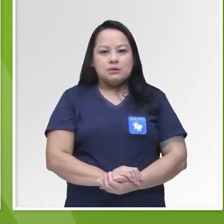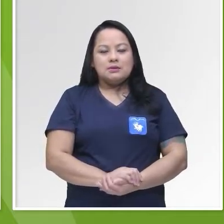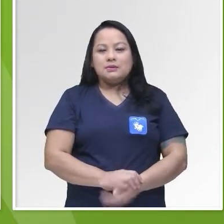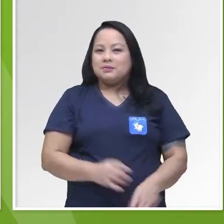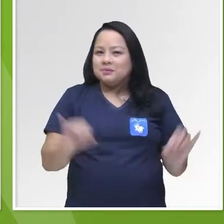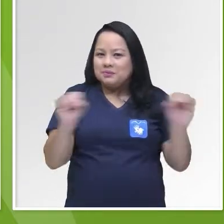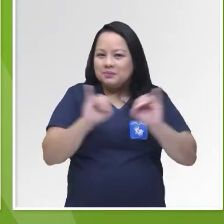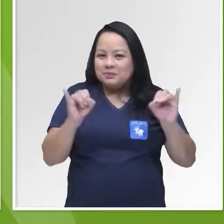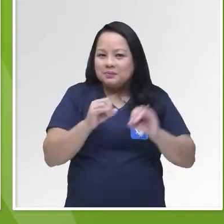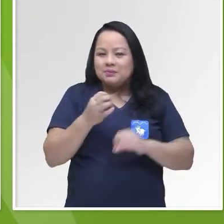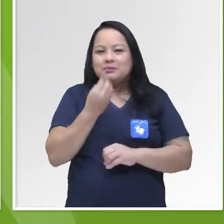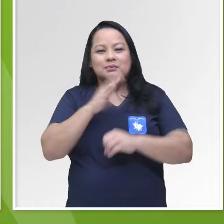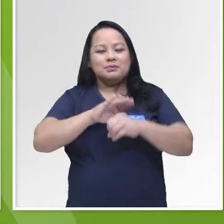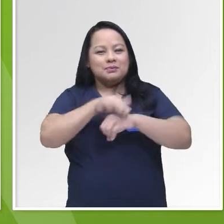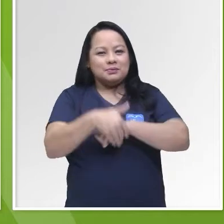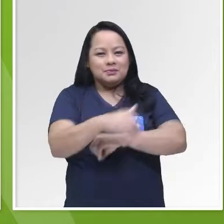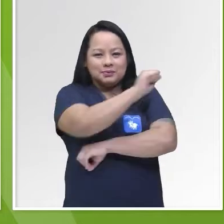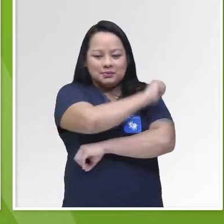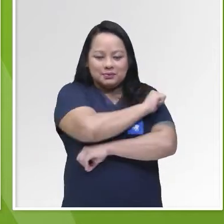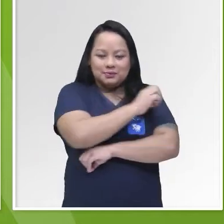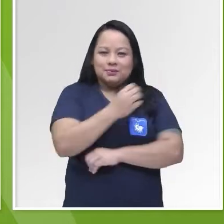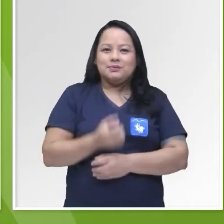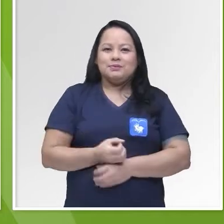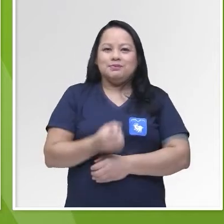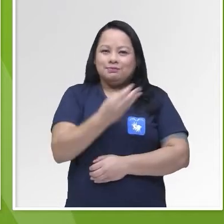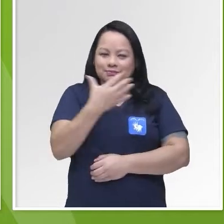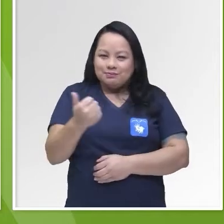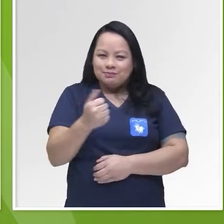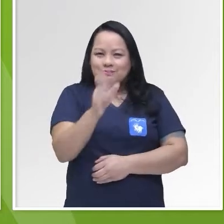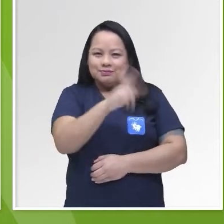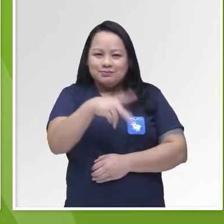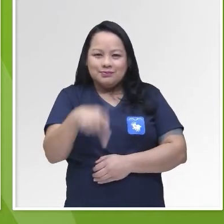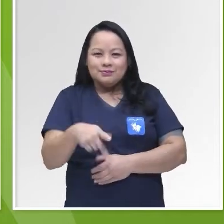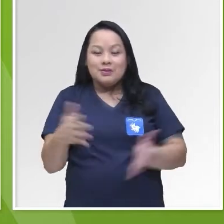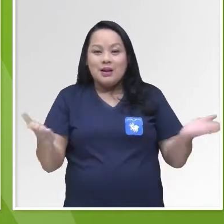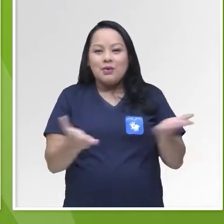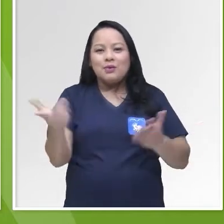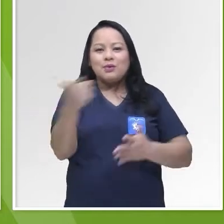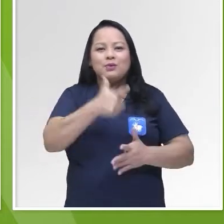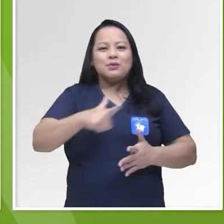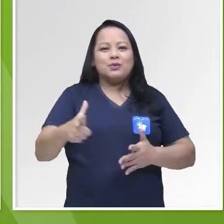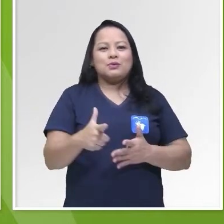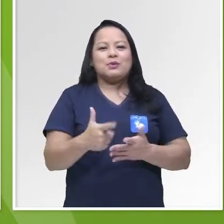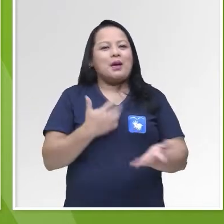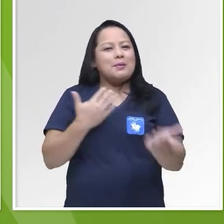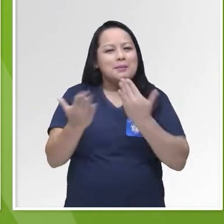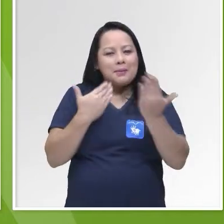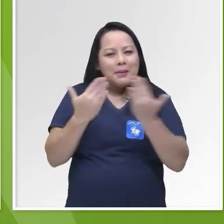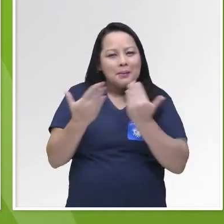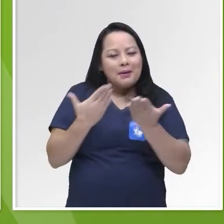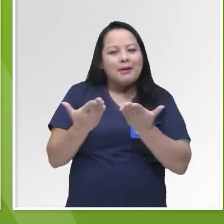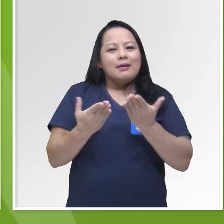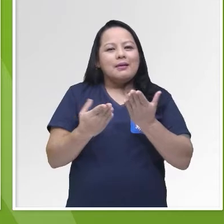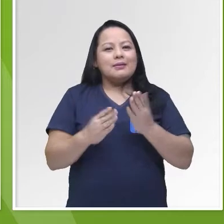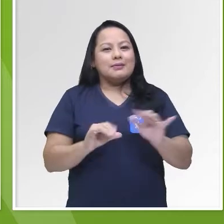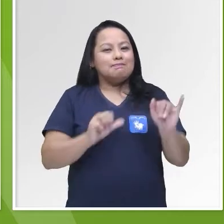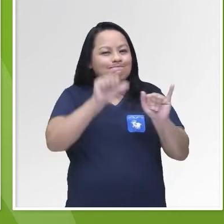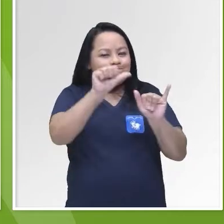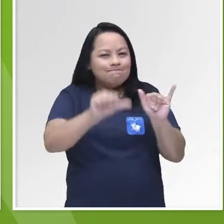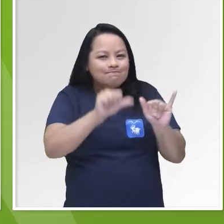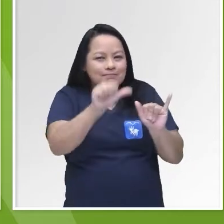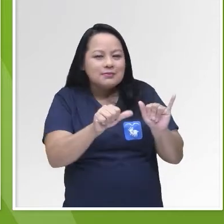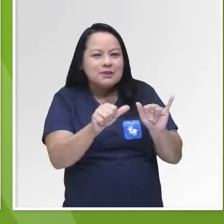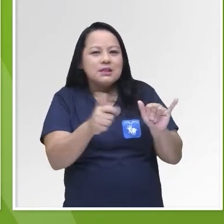Olá, boa noite, alunos, boa noite, professores. Vamos continuar aí, né, falar sobre reações